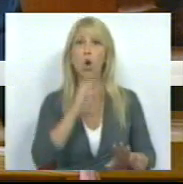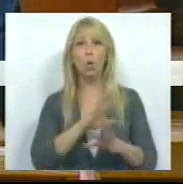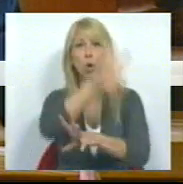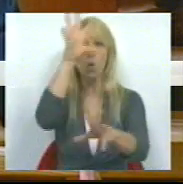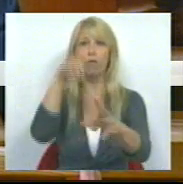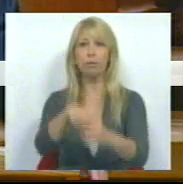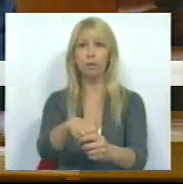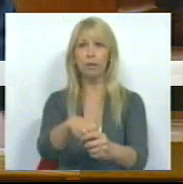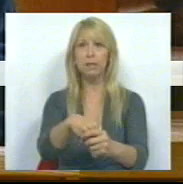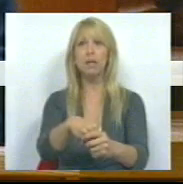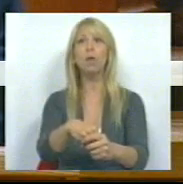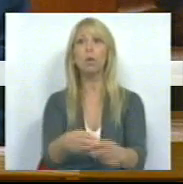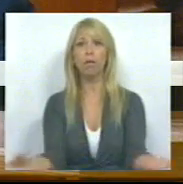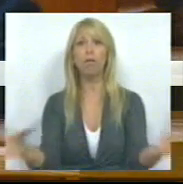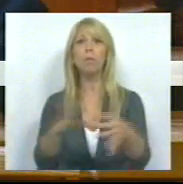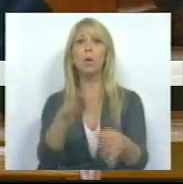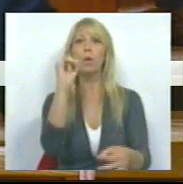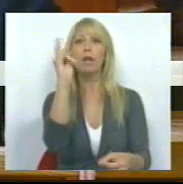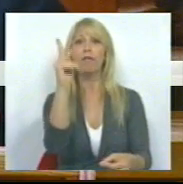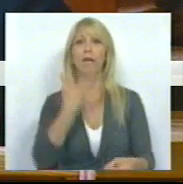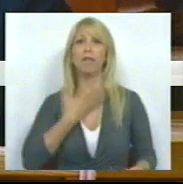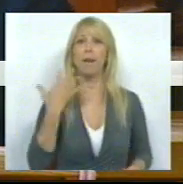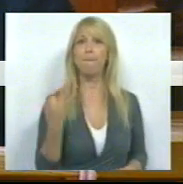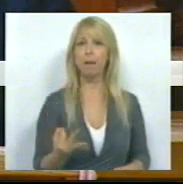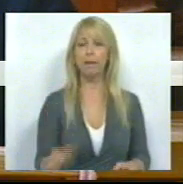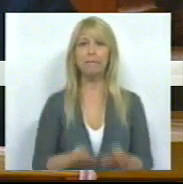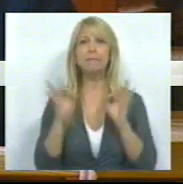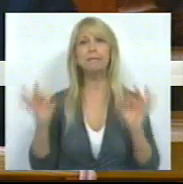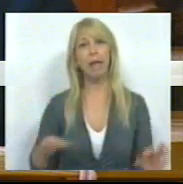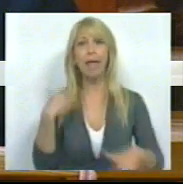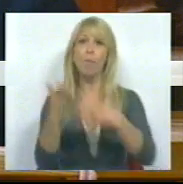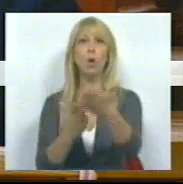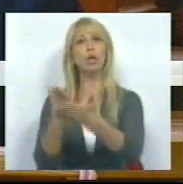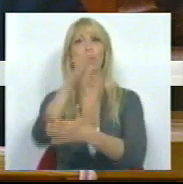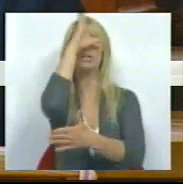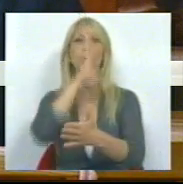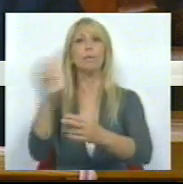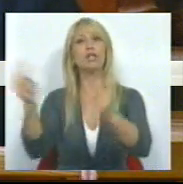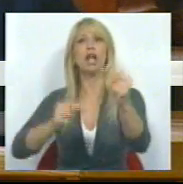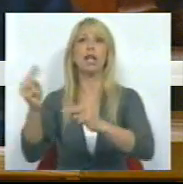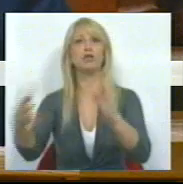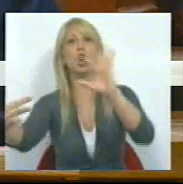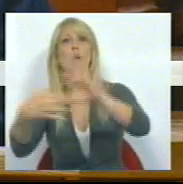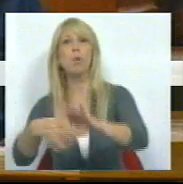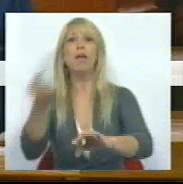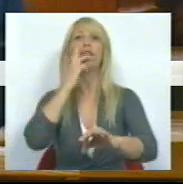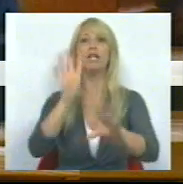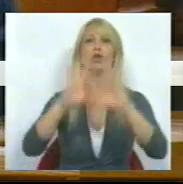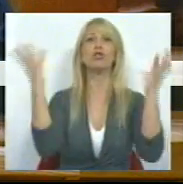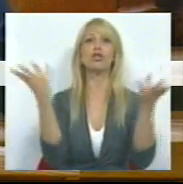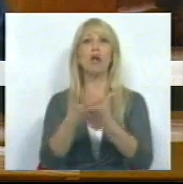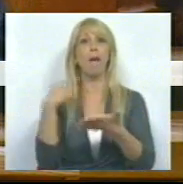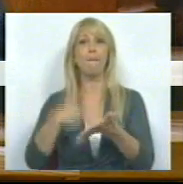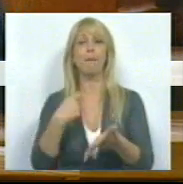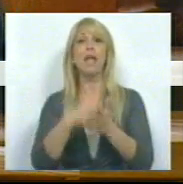governamentalização e consolida o IVDP como uma extensão do Ministério das Finanças, Direção-Geral de Contribuição e Impostos,